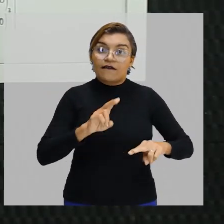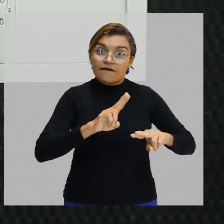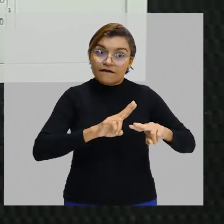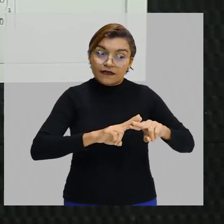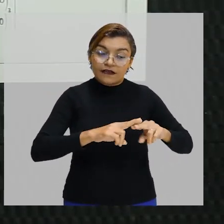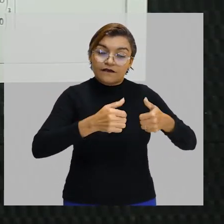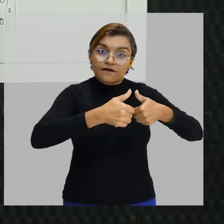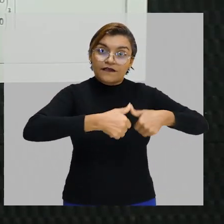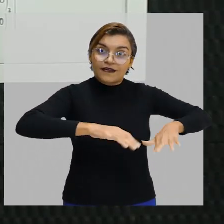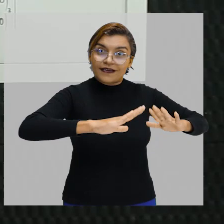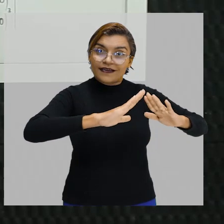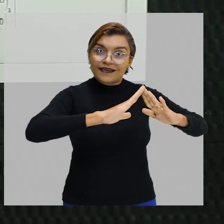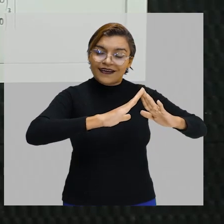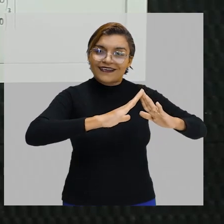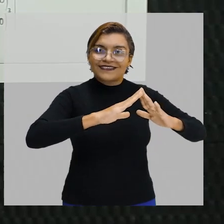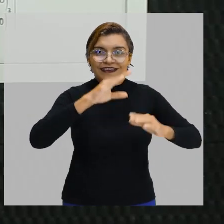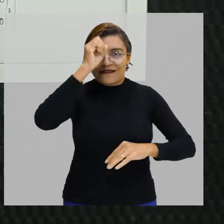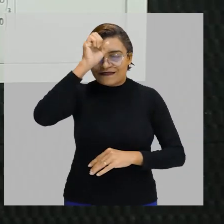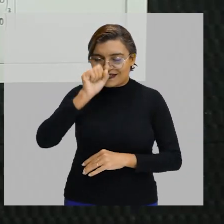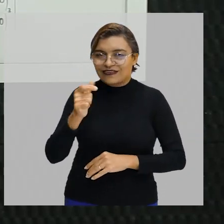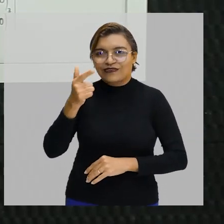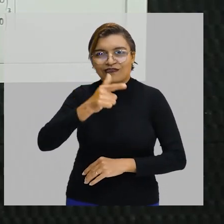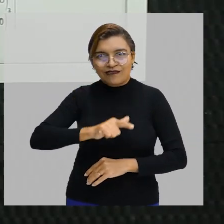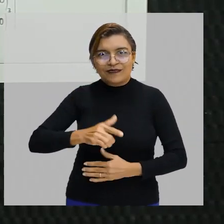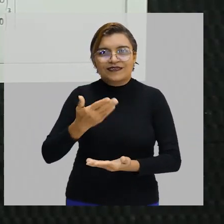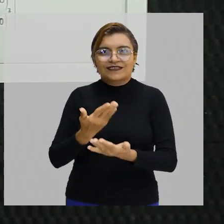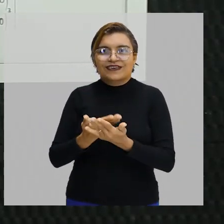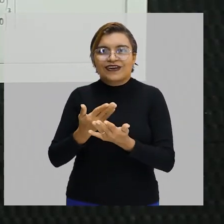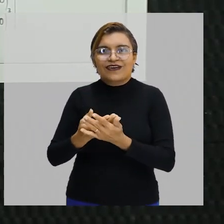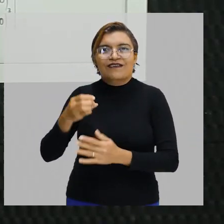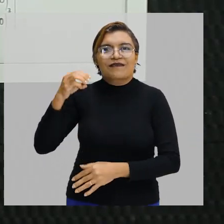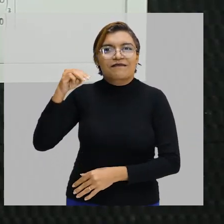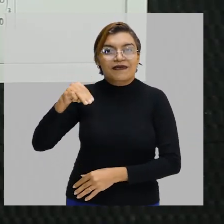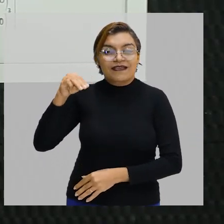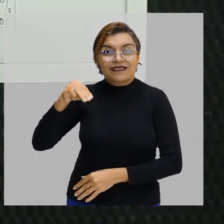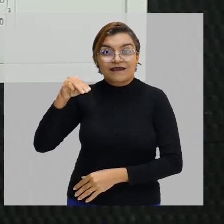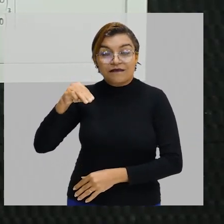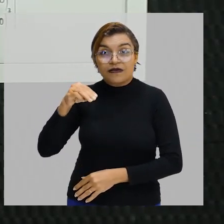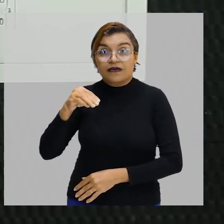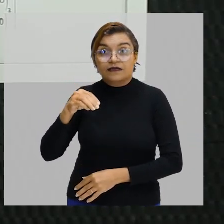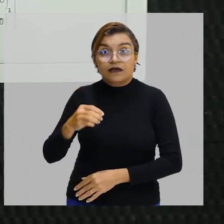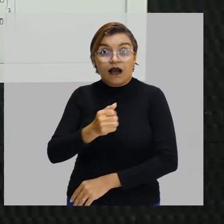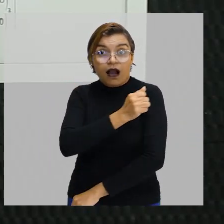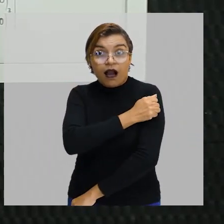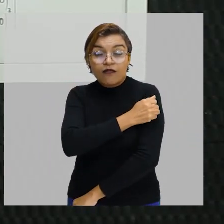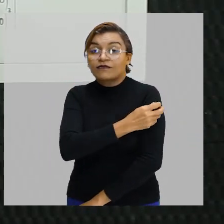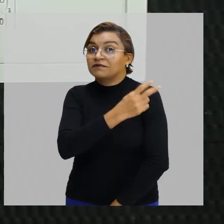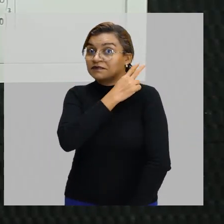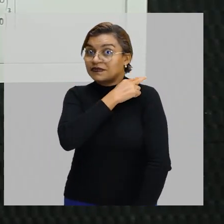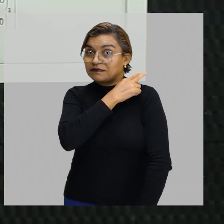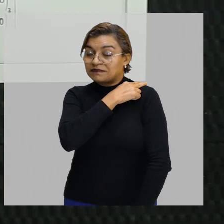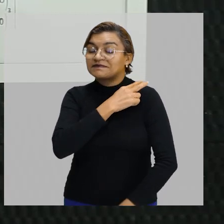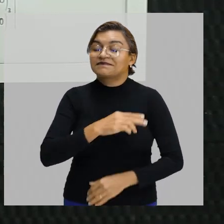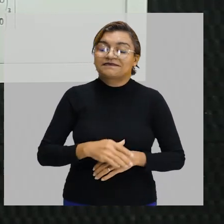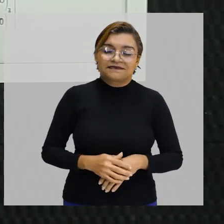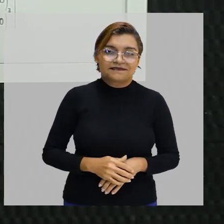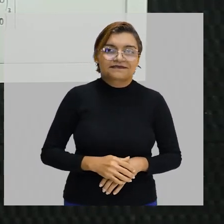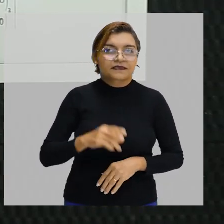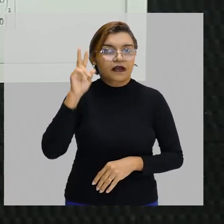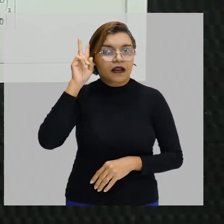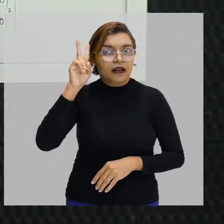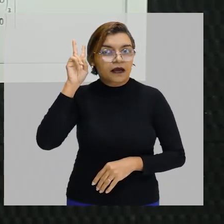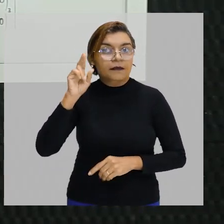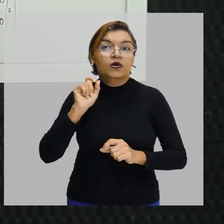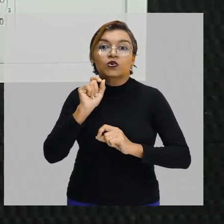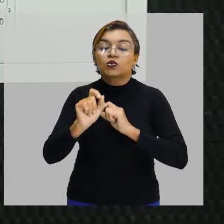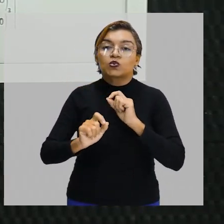Casa Aprendendo, para mais uma aula de matemática aí para os nossos alunos da segunda série do ensino médio. Lembrando que a gente está fazendo o estudo